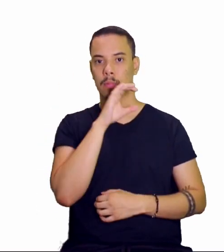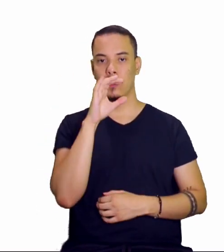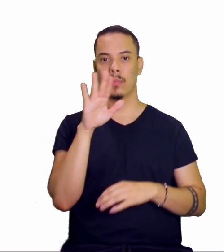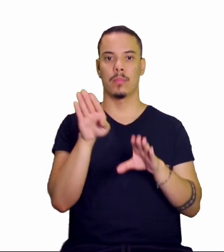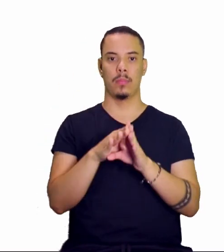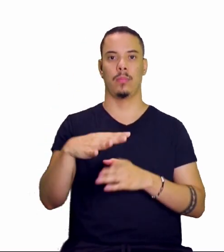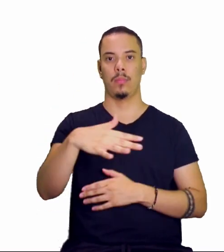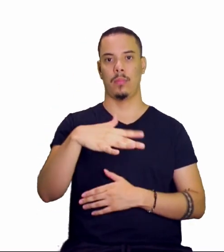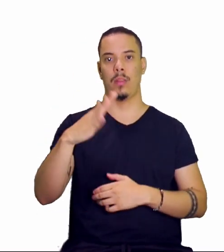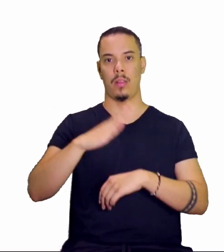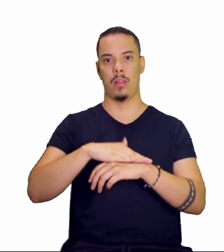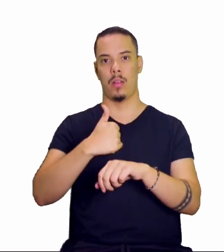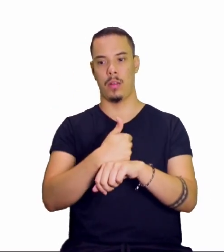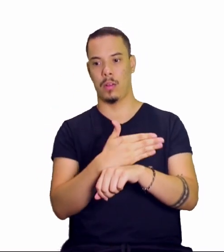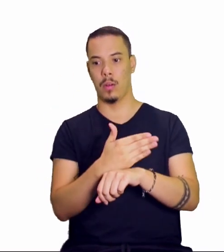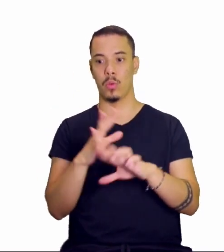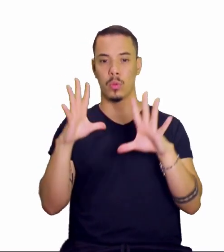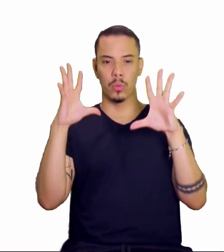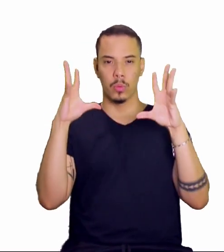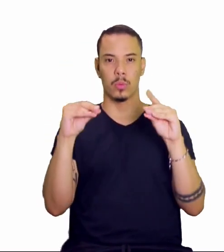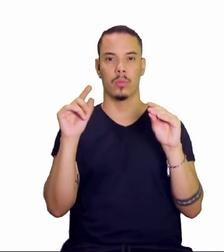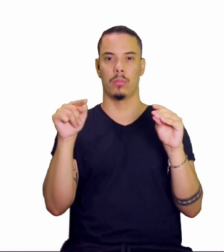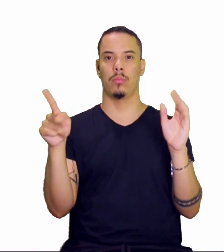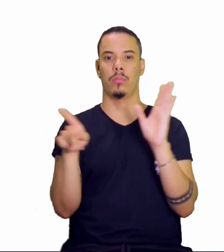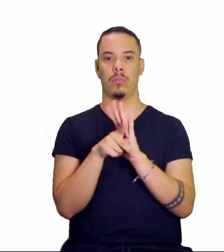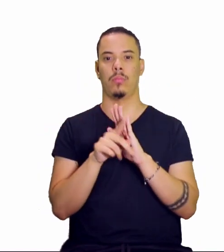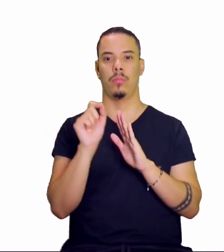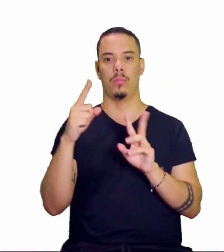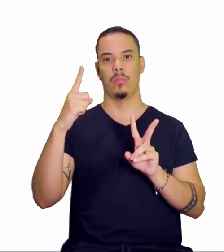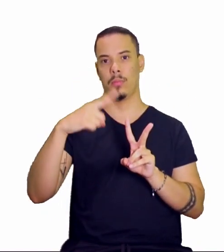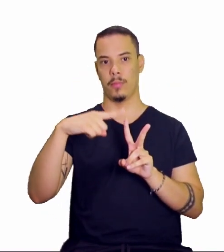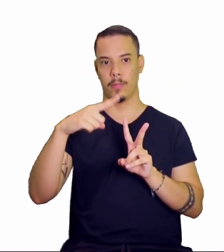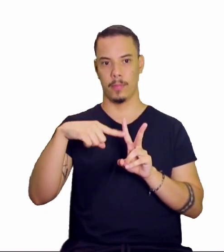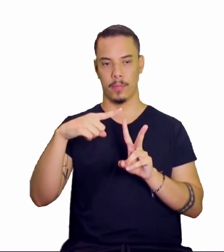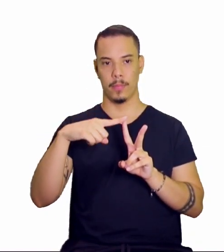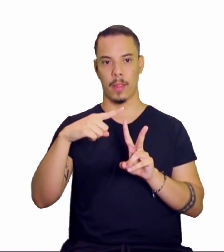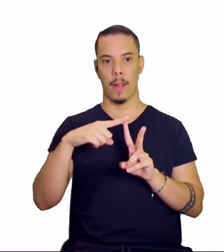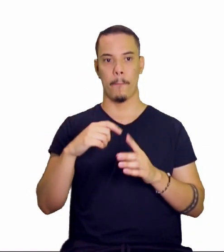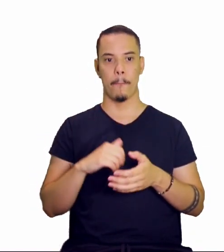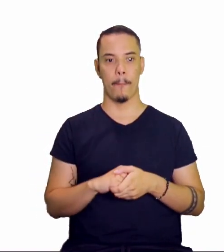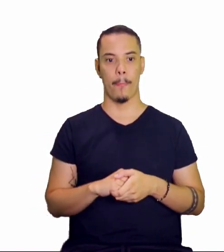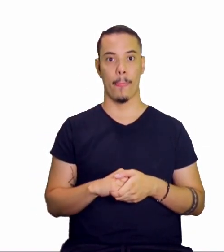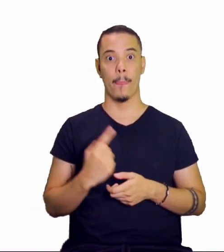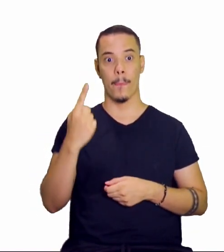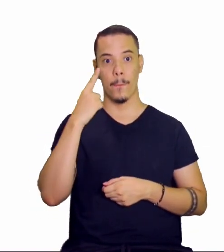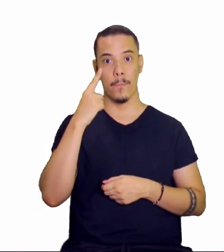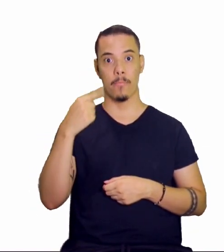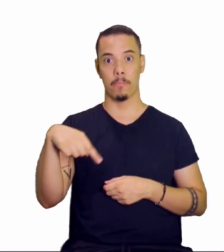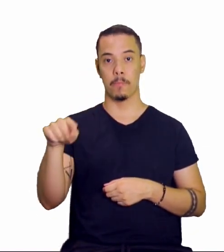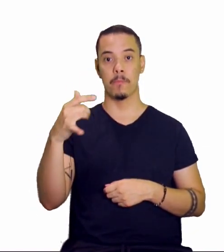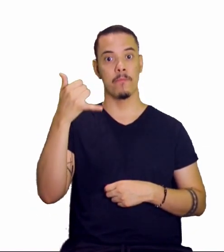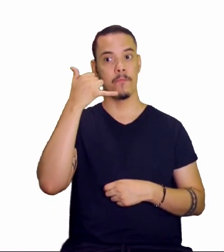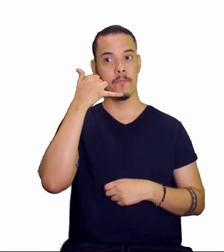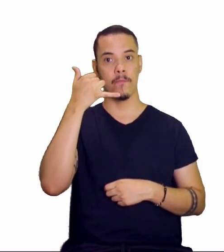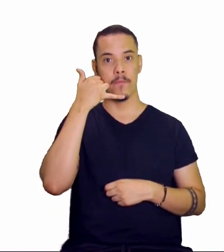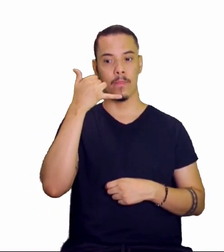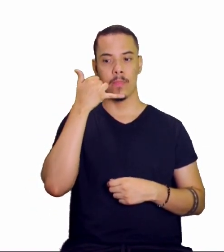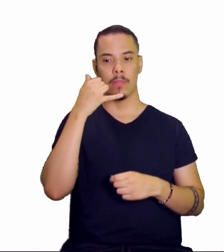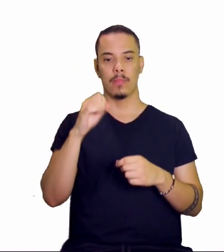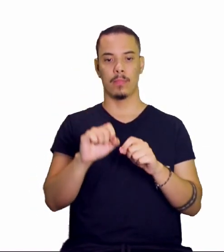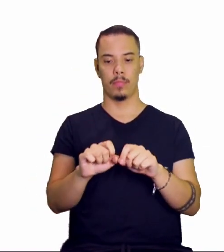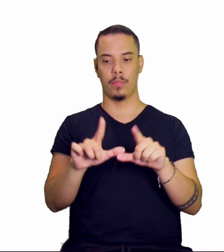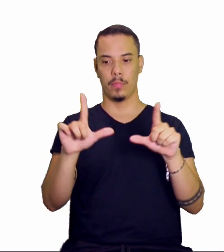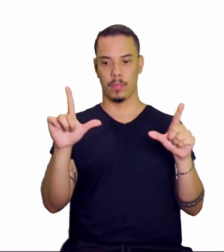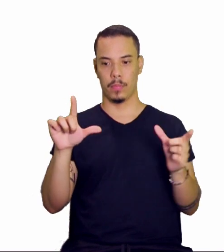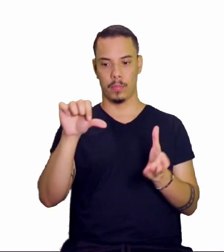com tempo? São todos exemplos de grandezas vetoriais. Olha só, professor, o que eu fiz ali. Eu fui no meu celular. Excelente. Abri o